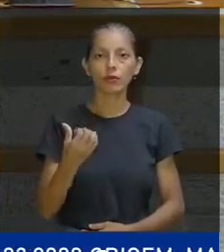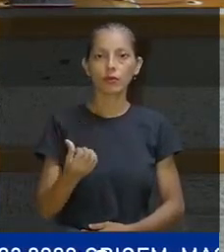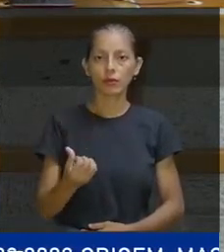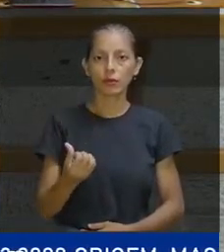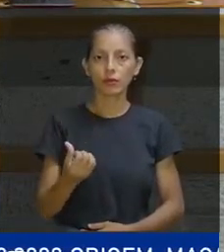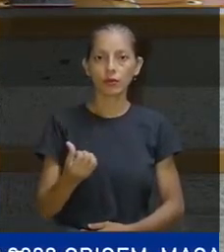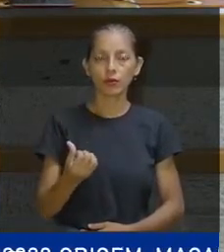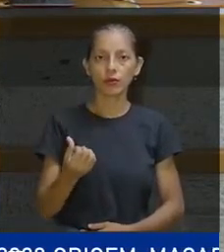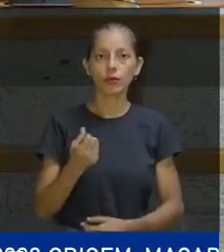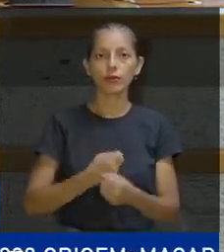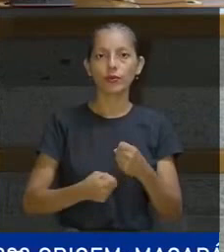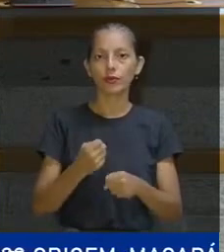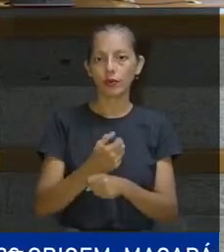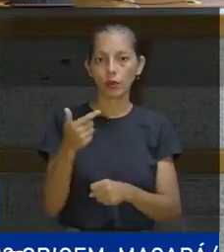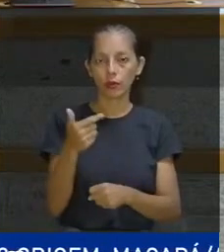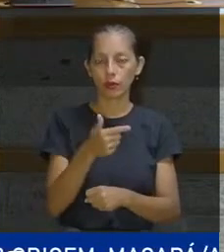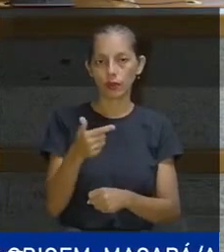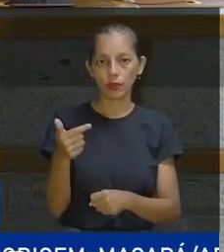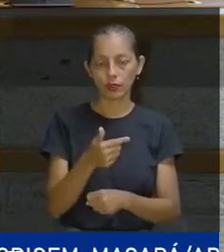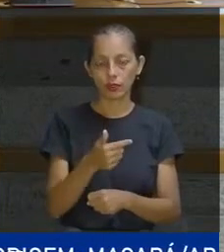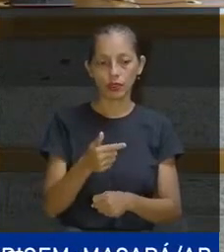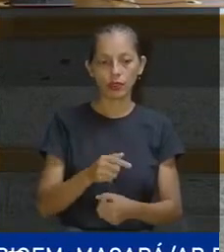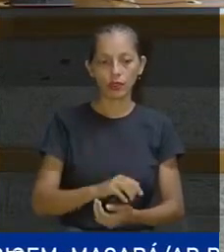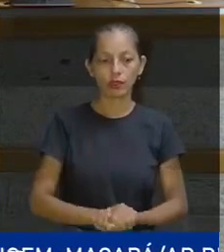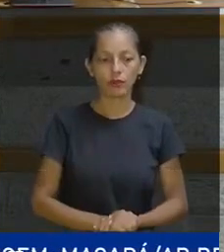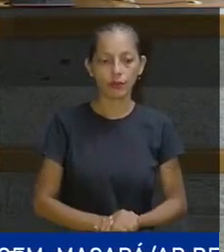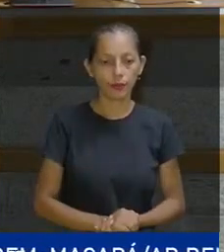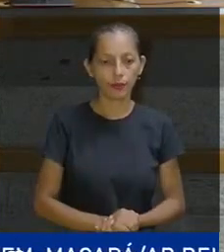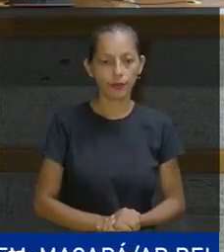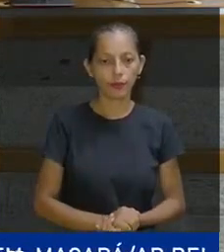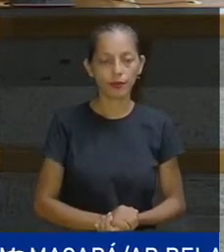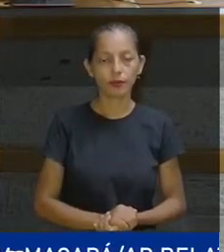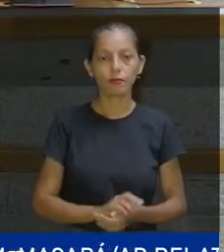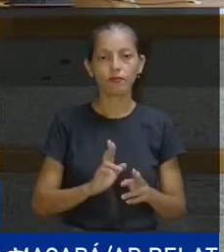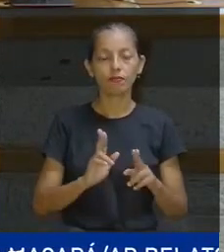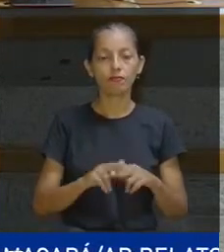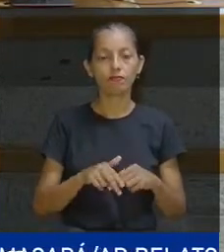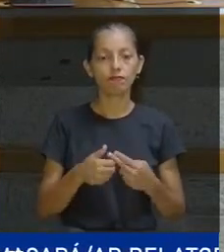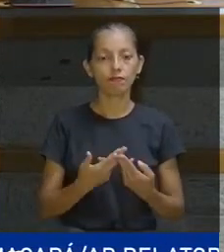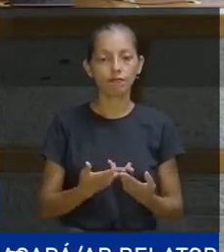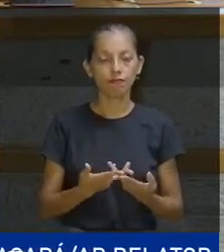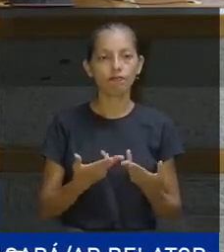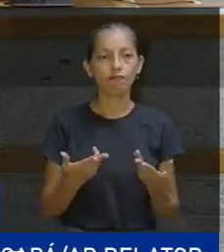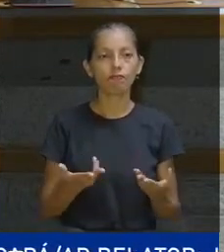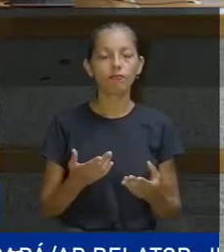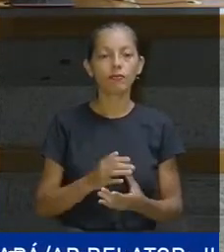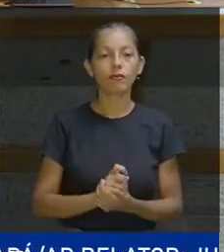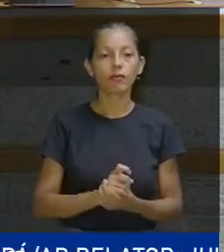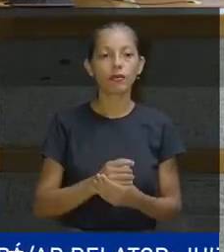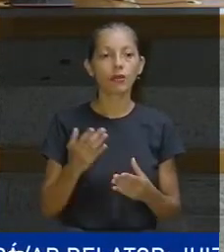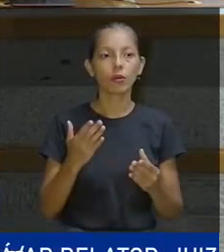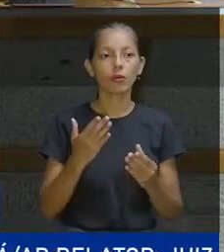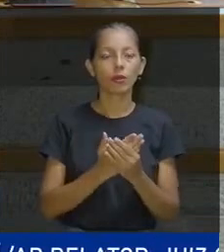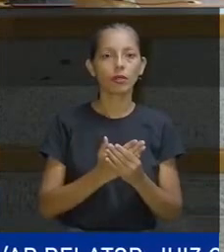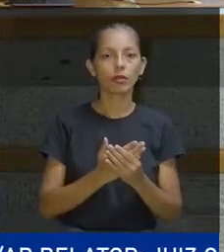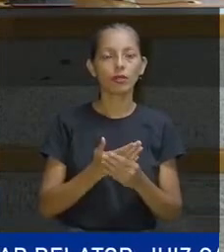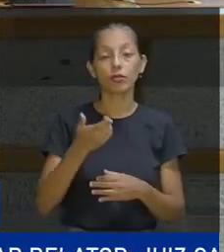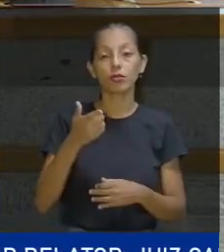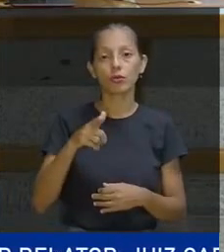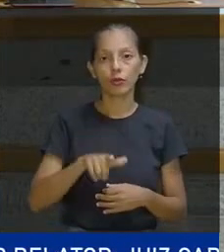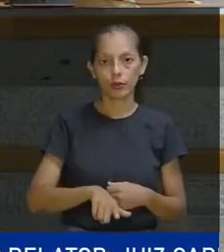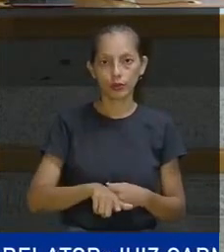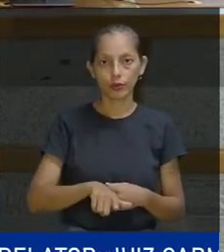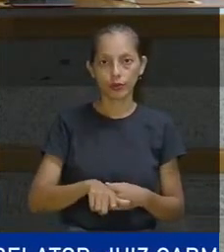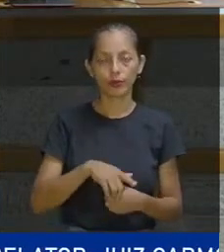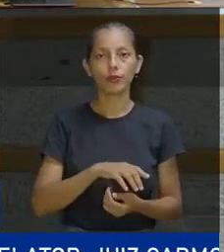600-246, de 2022, e essa circunstância provocou a retirada de pauta do presente recurso da sessão